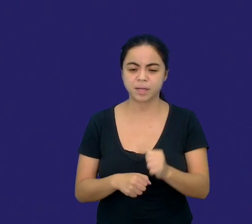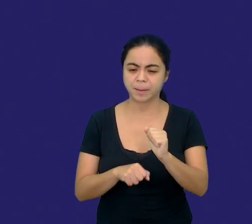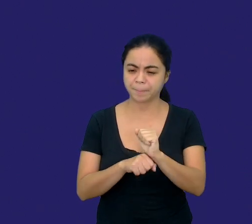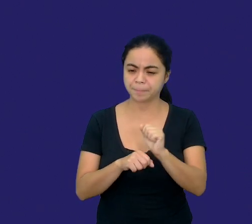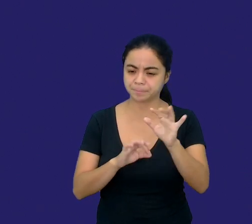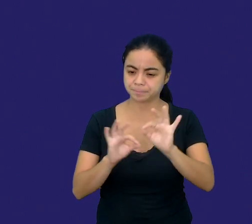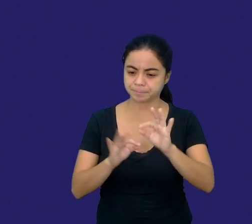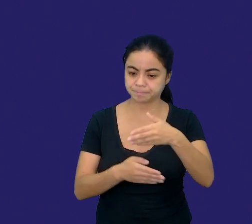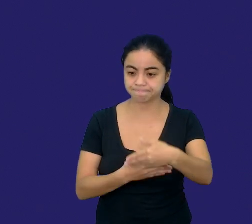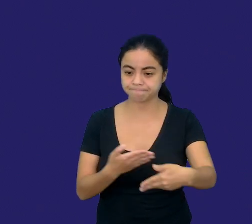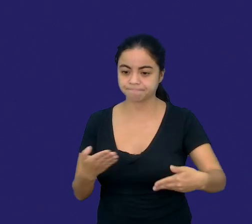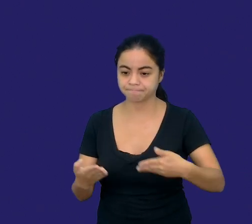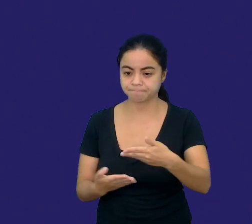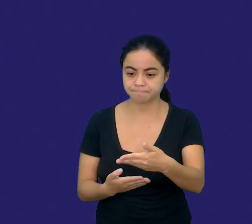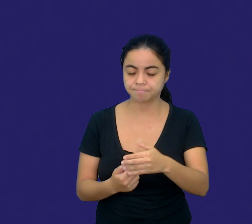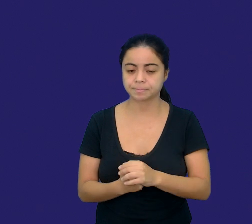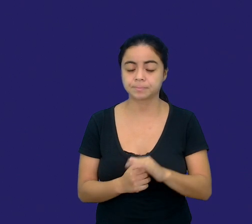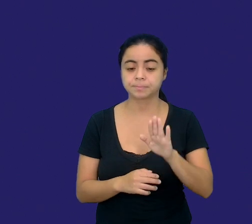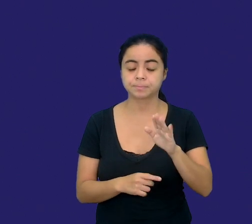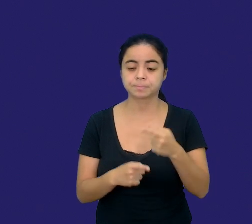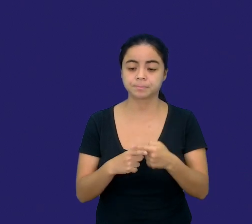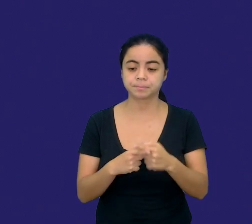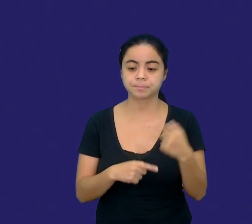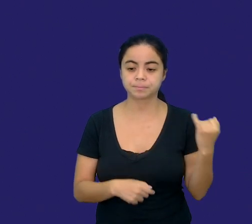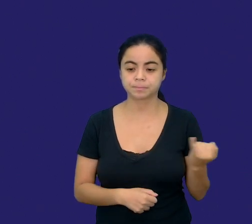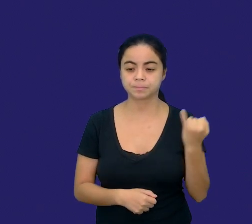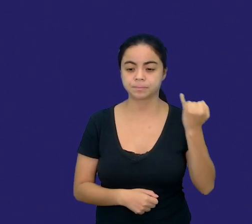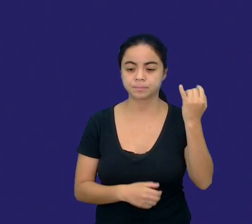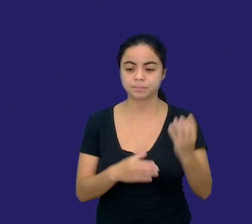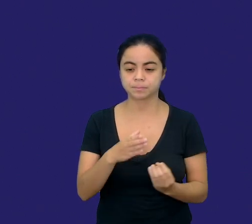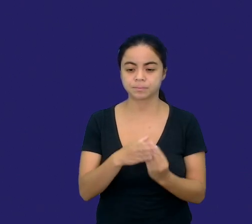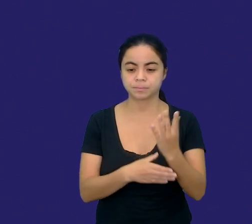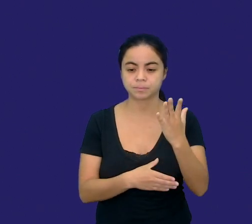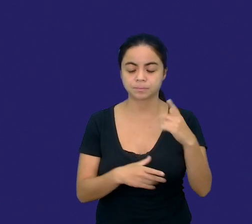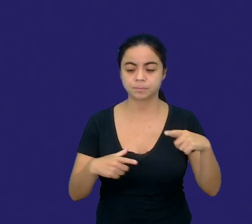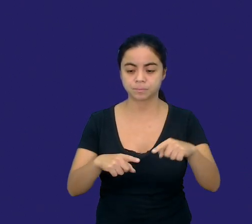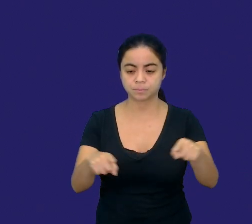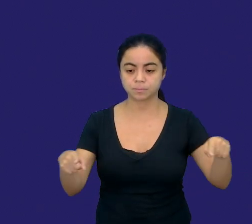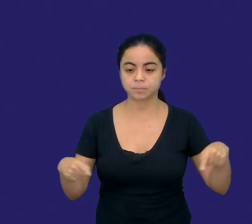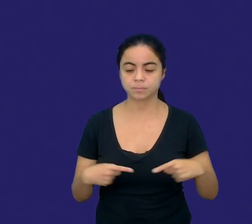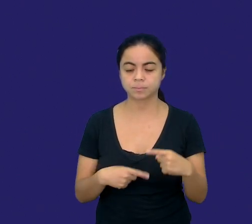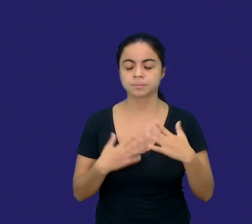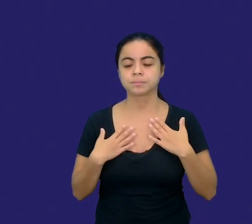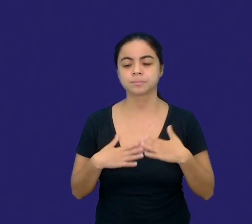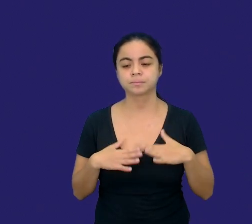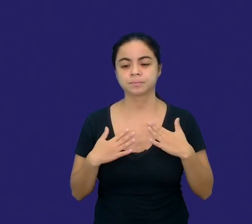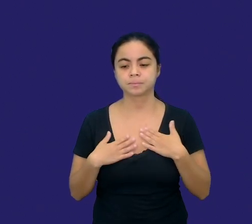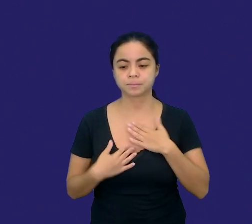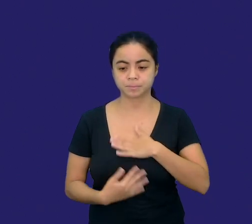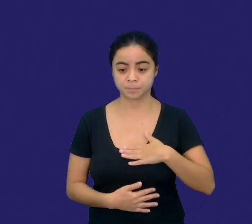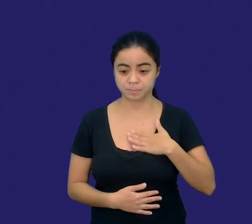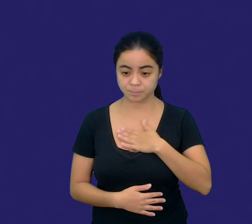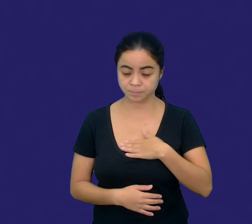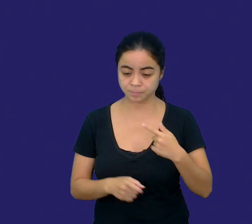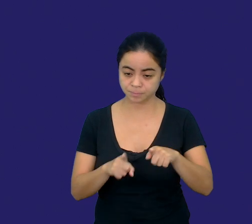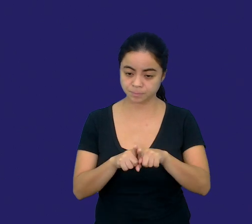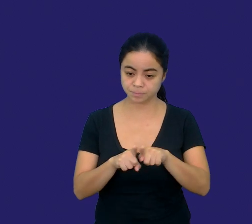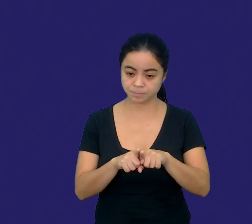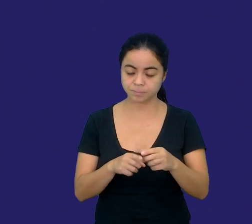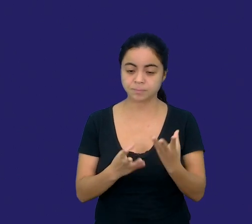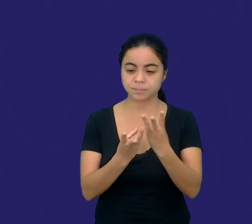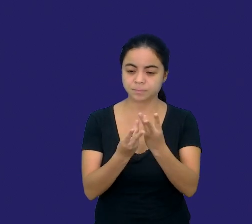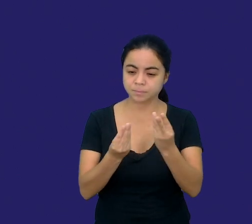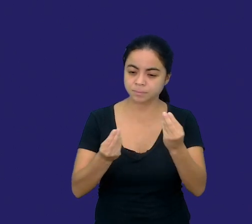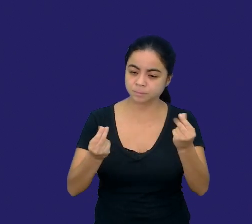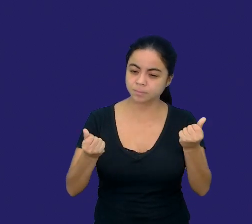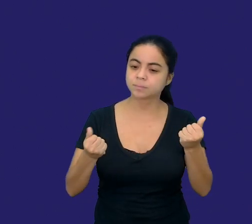vocês sabem, é imprescindível que criemos um ambiente agradável, né? E não esqueçamos, inclusive, da qualidade